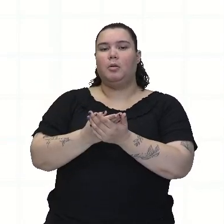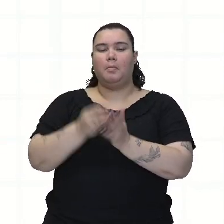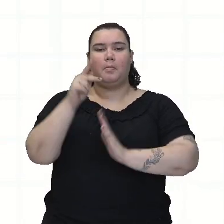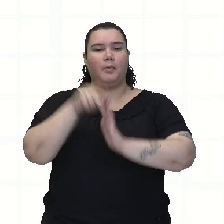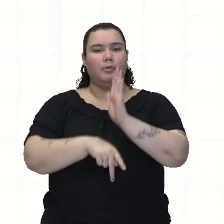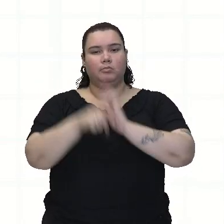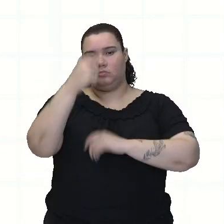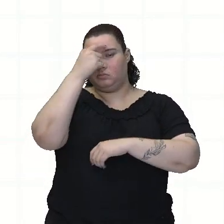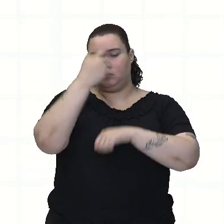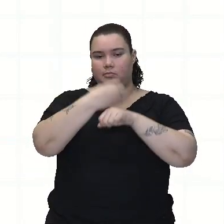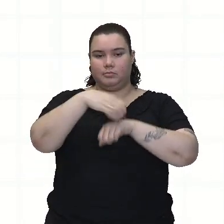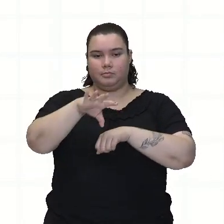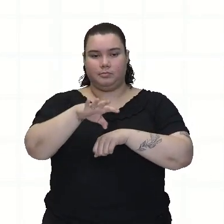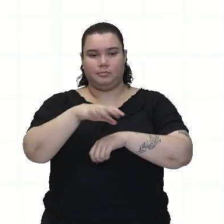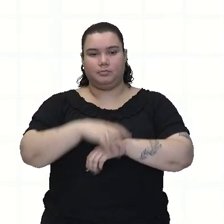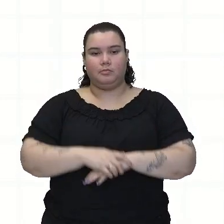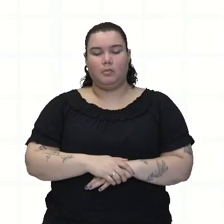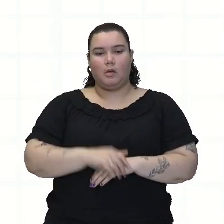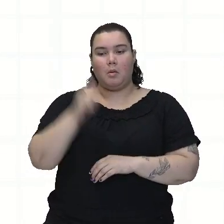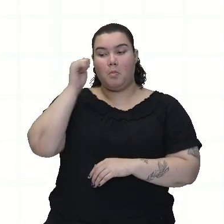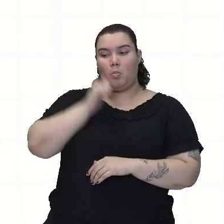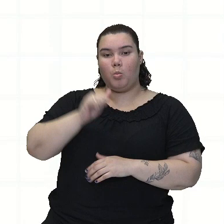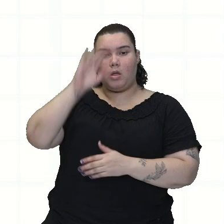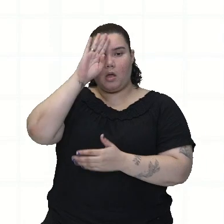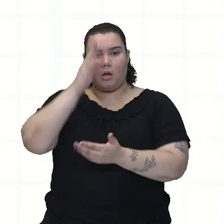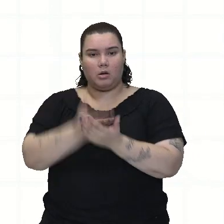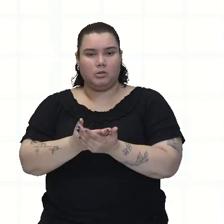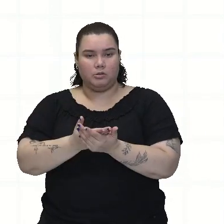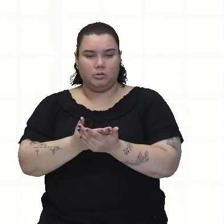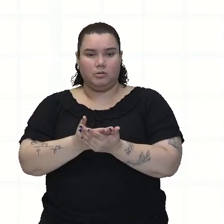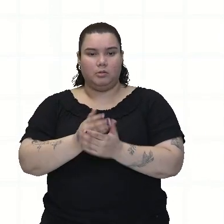pergunta. Helena acredita.